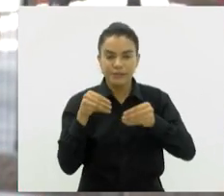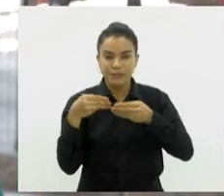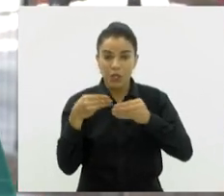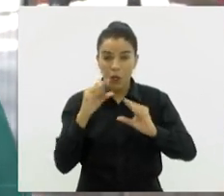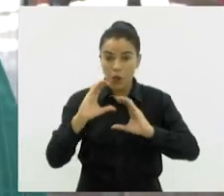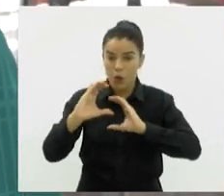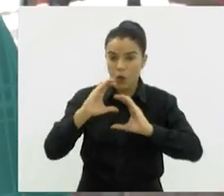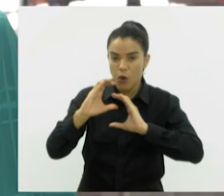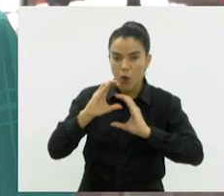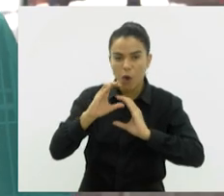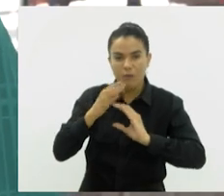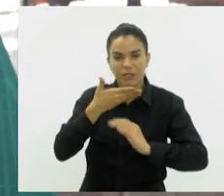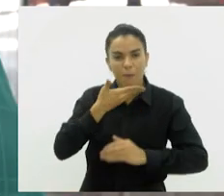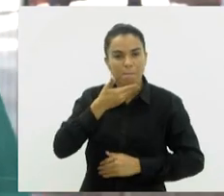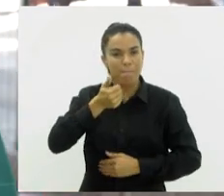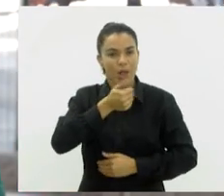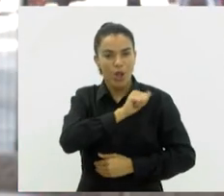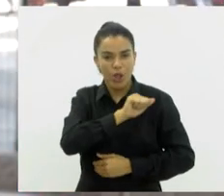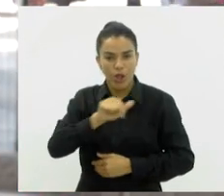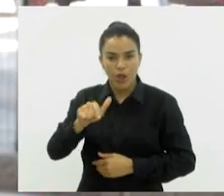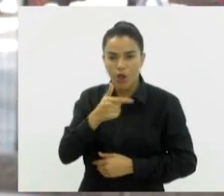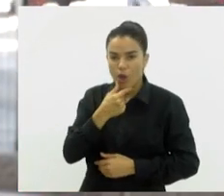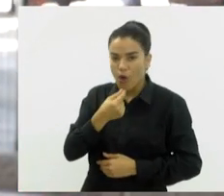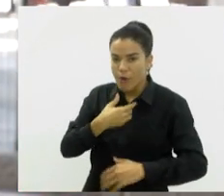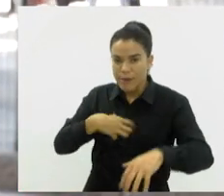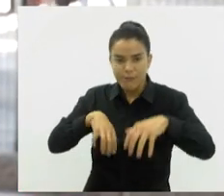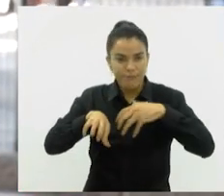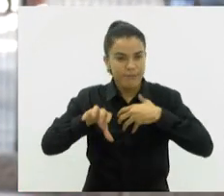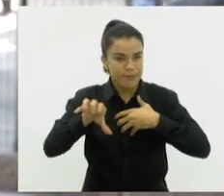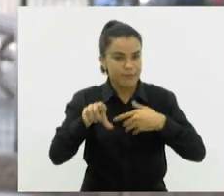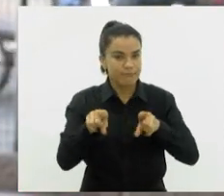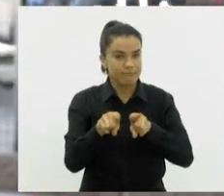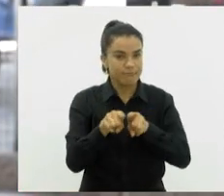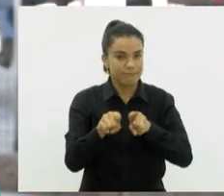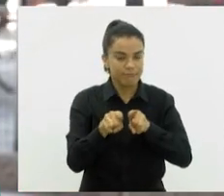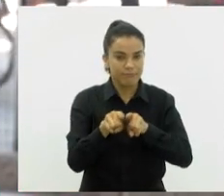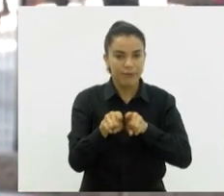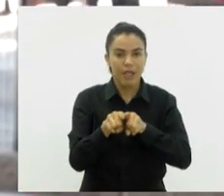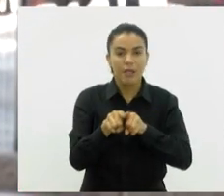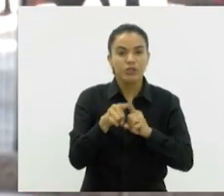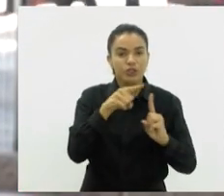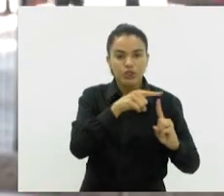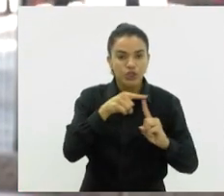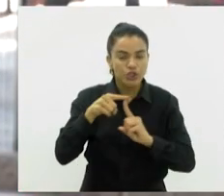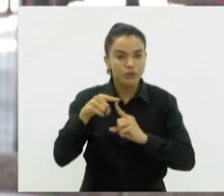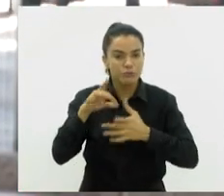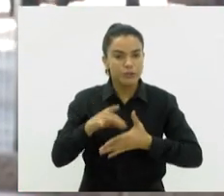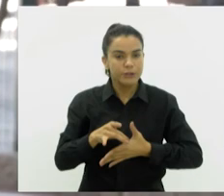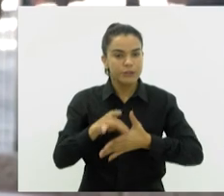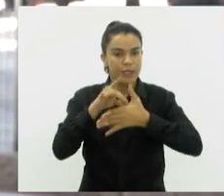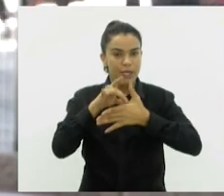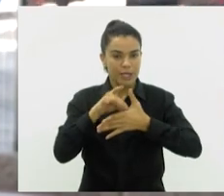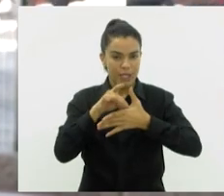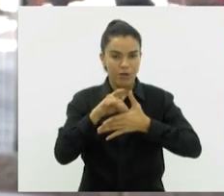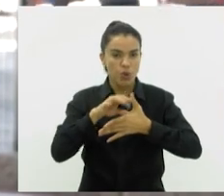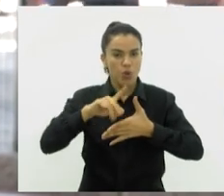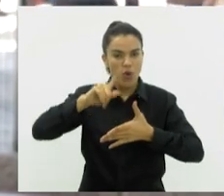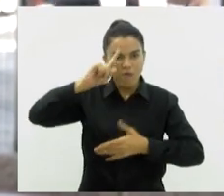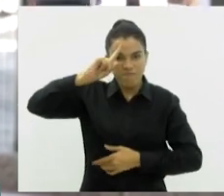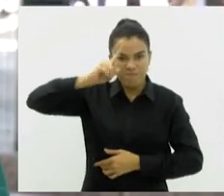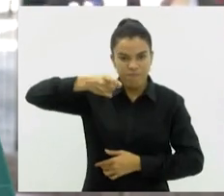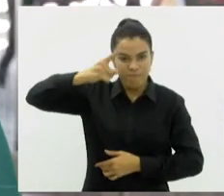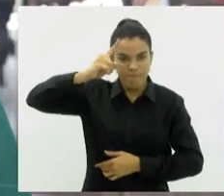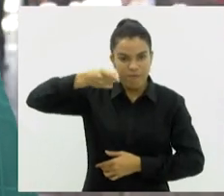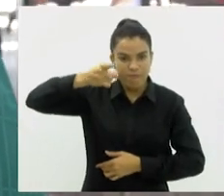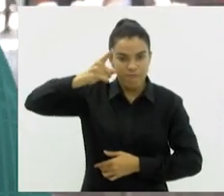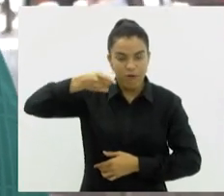comunicação assertiva muito forte empatia o estilo de liderança não é autocrático e